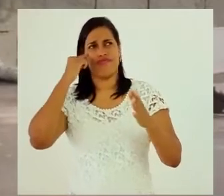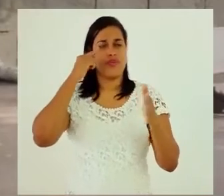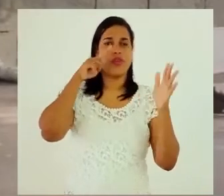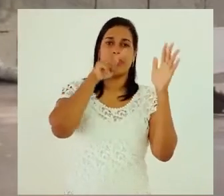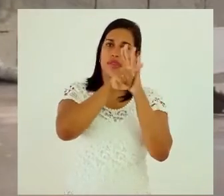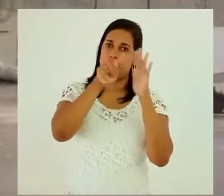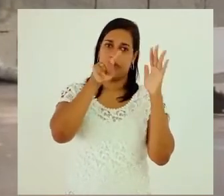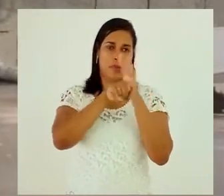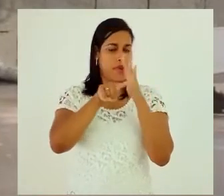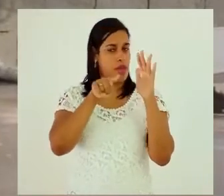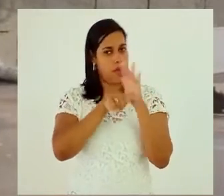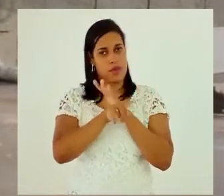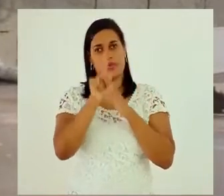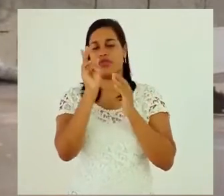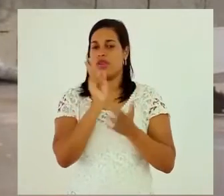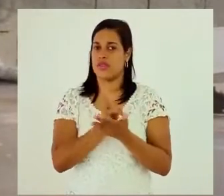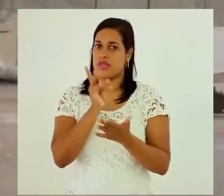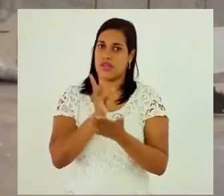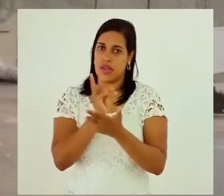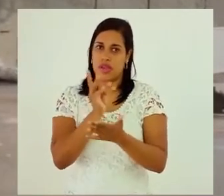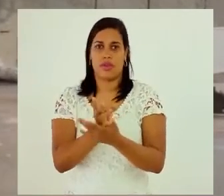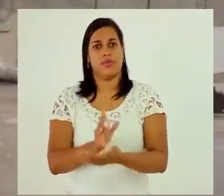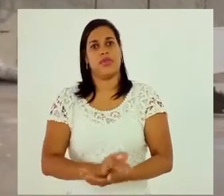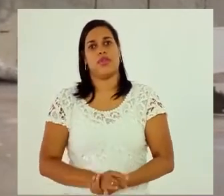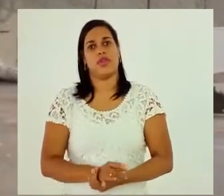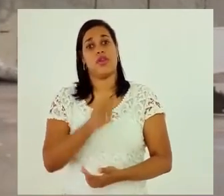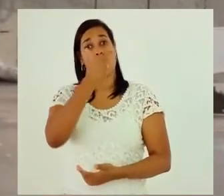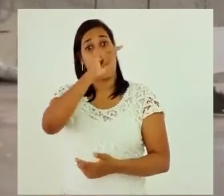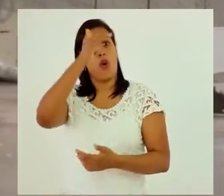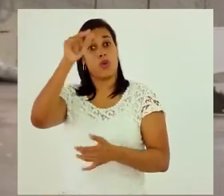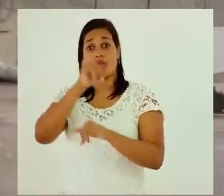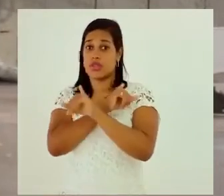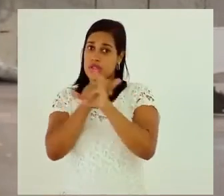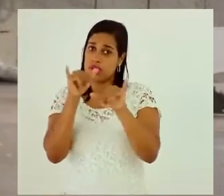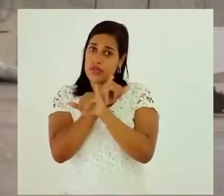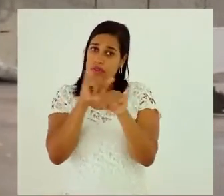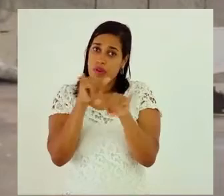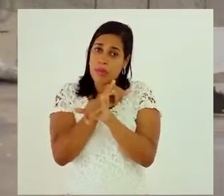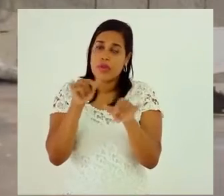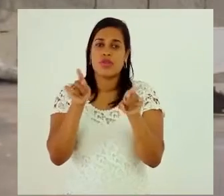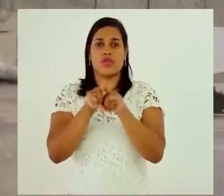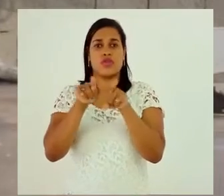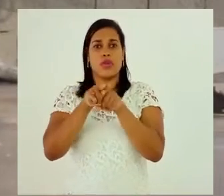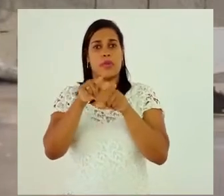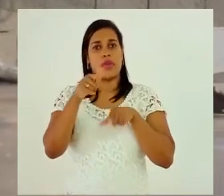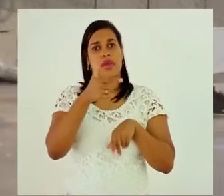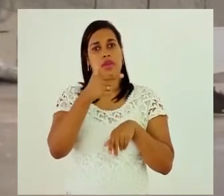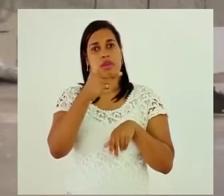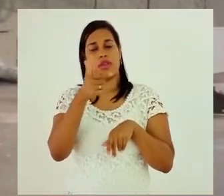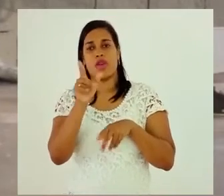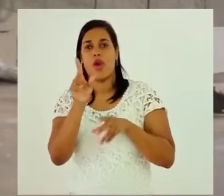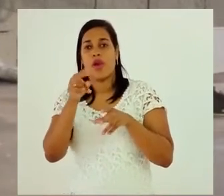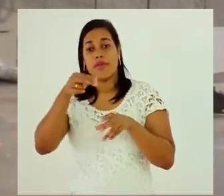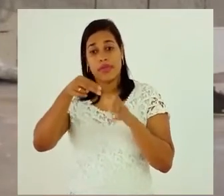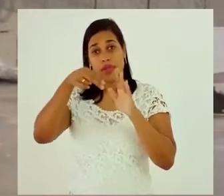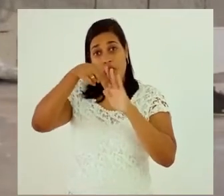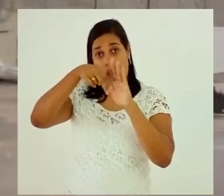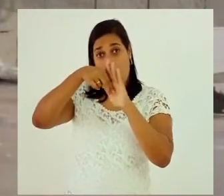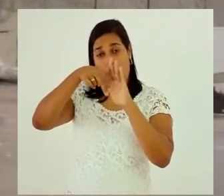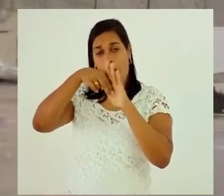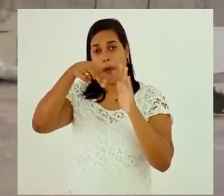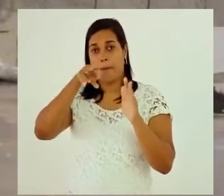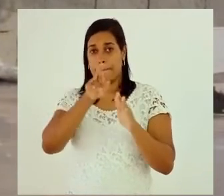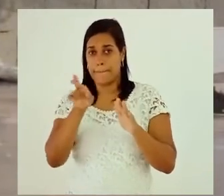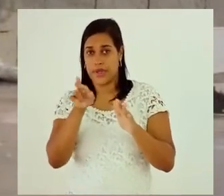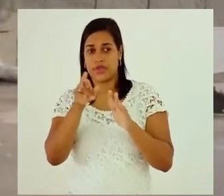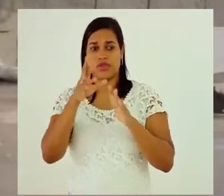nos fóruns vão estar disponíveis. E busquem outras informações, busquem normas de higiene ocupacional, busquem fora das